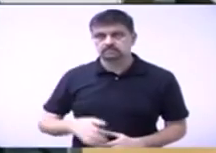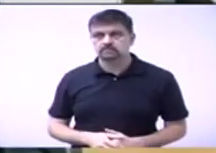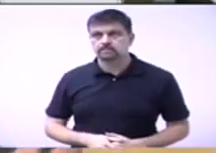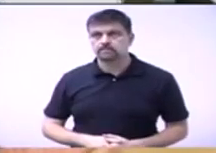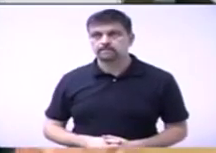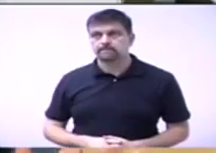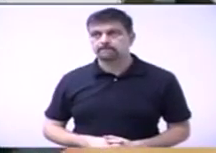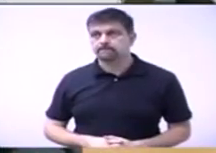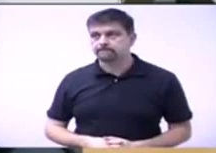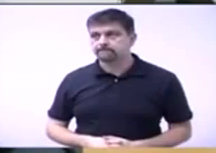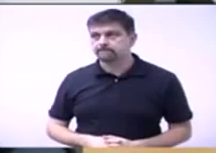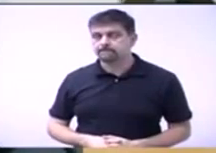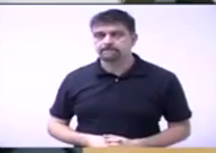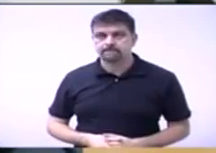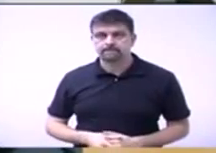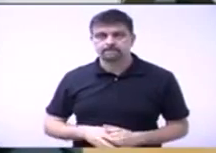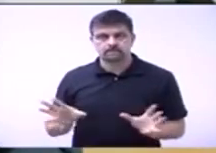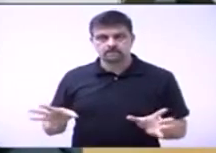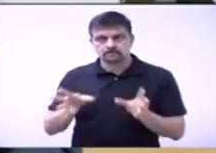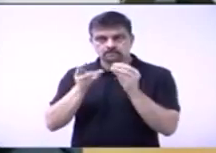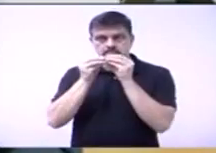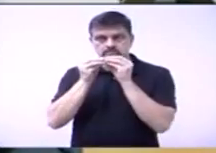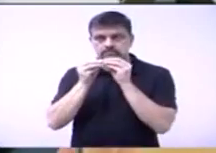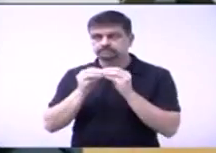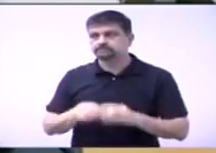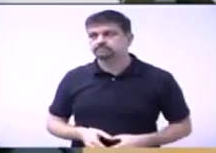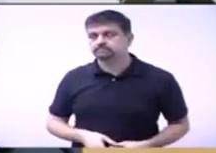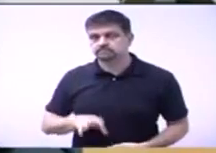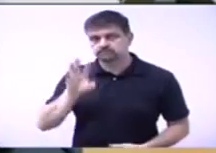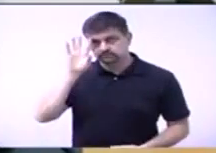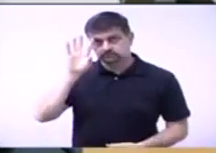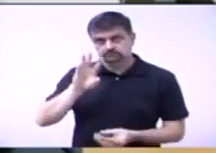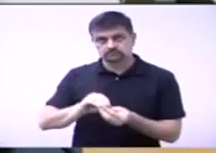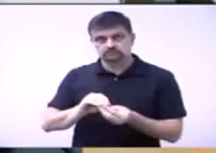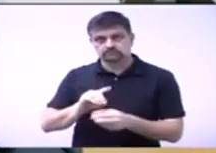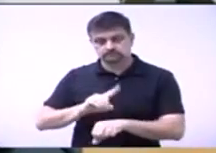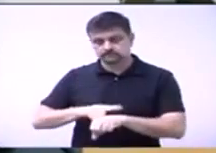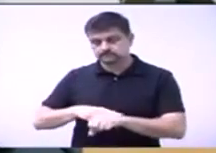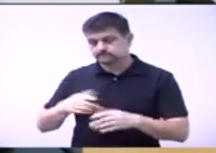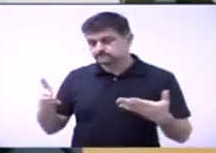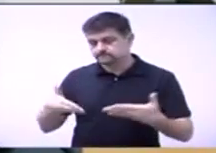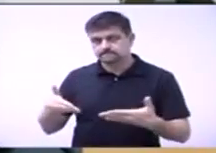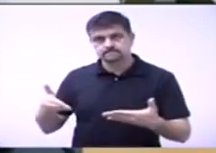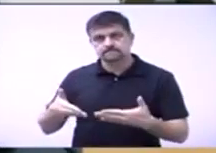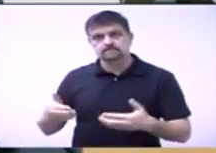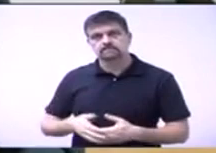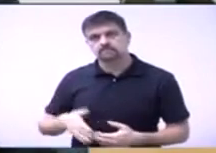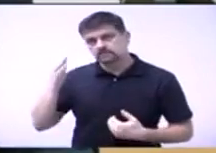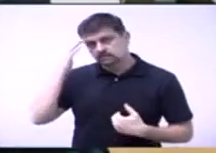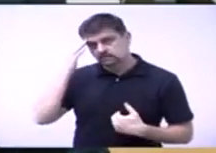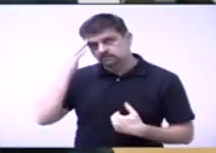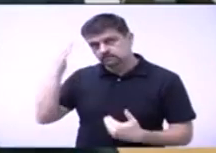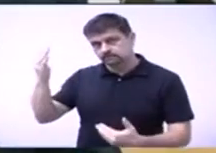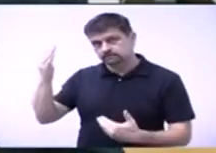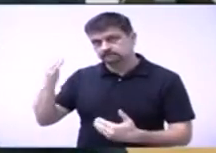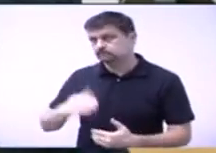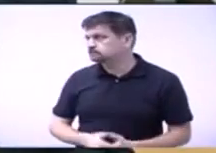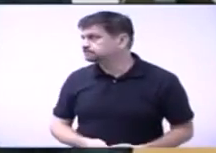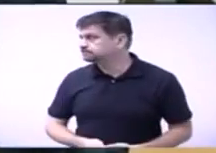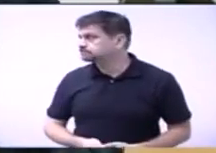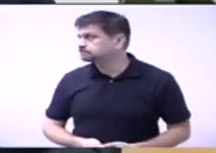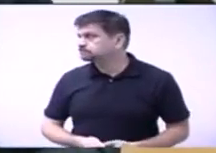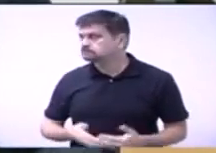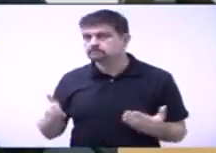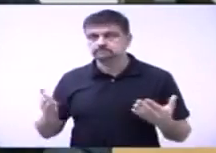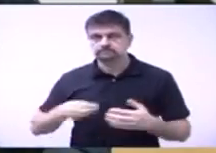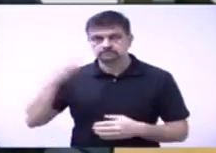E esse é o comunicado que eu gostaria de fazer, senhor presidente. Nesse momento, seriam essas palavras. Obrigado. Com a palavra,